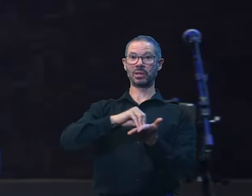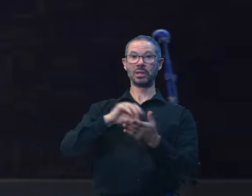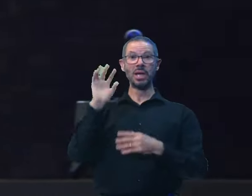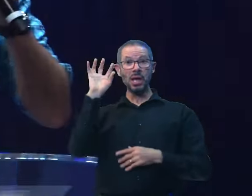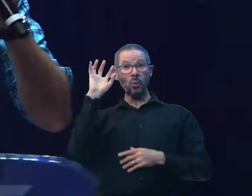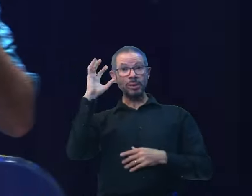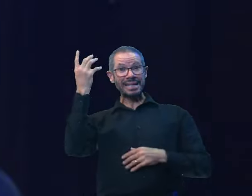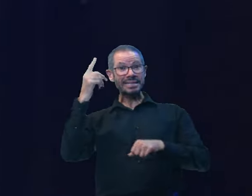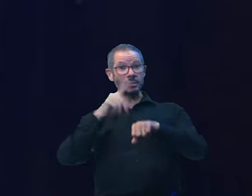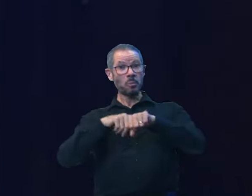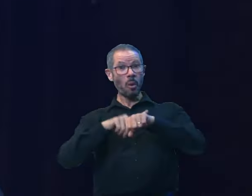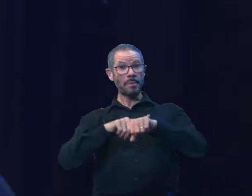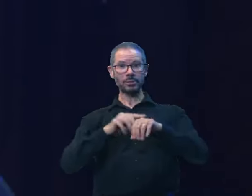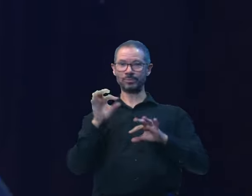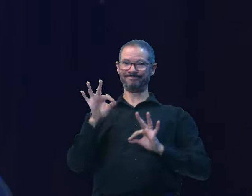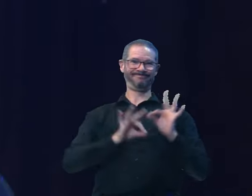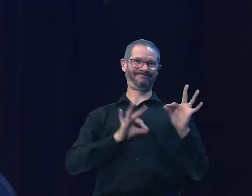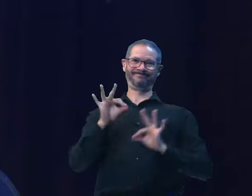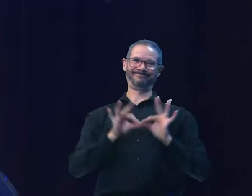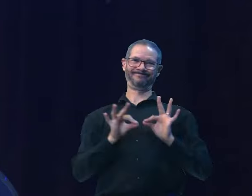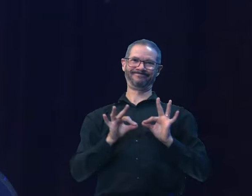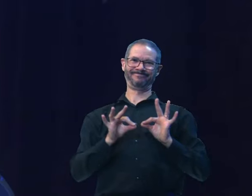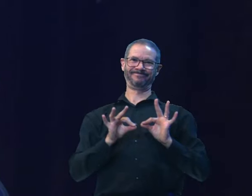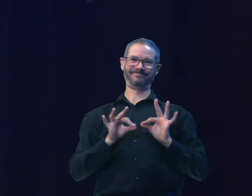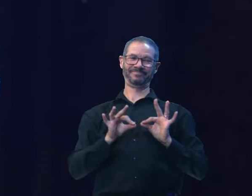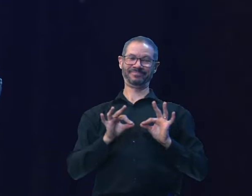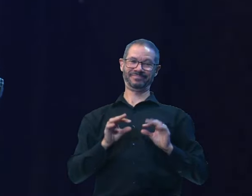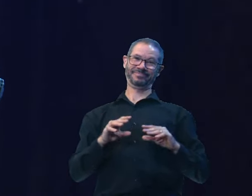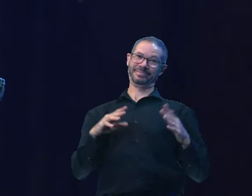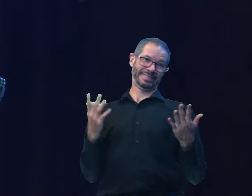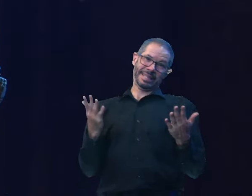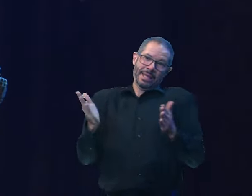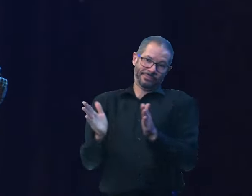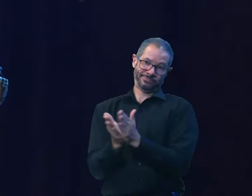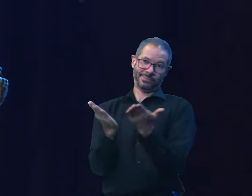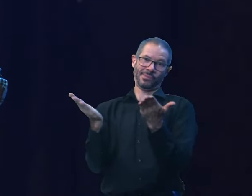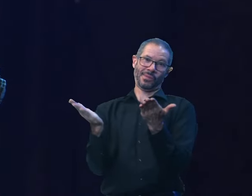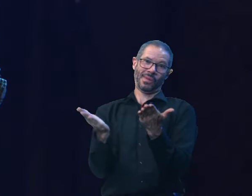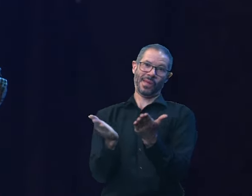Acontece naquele momento onde você não está preparado para ser gospel.